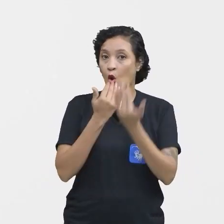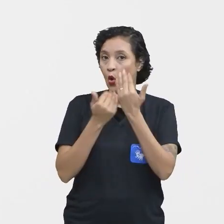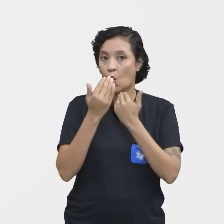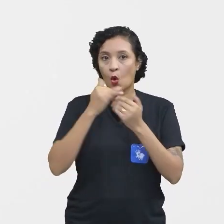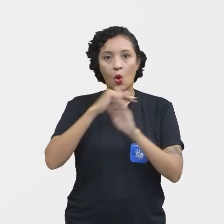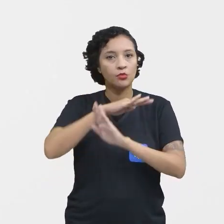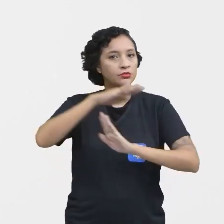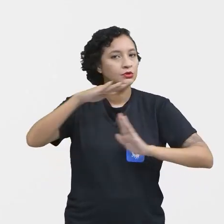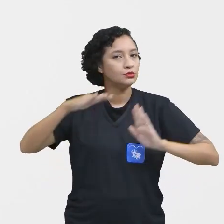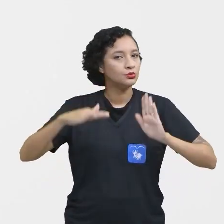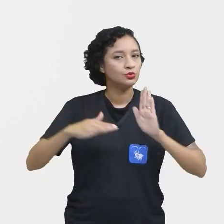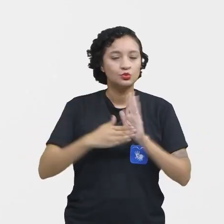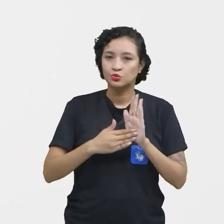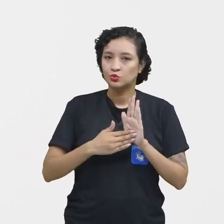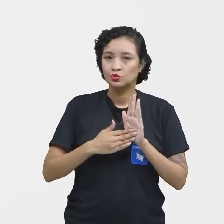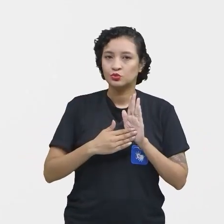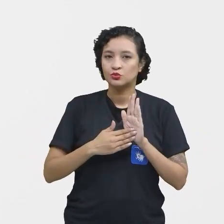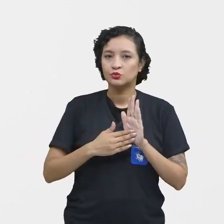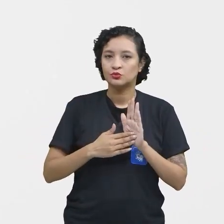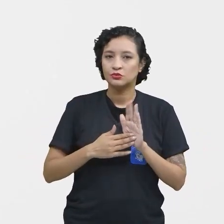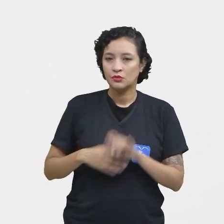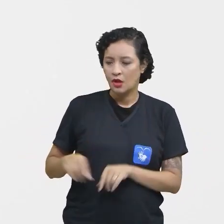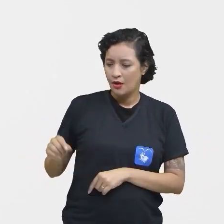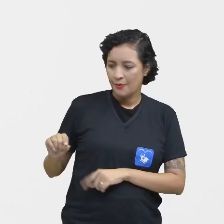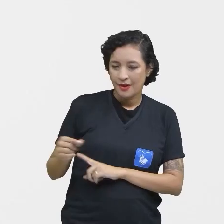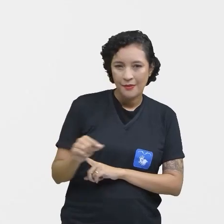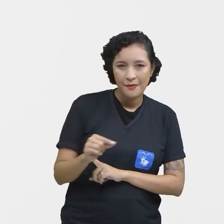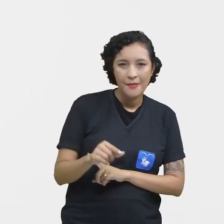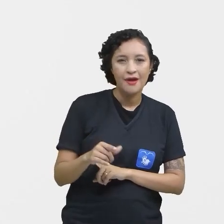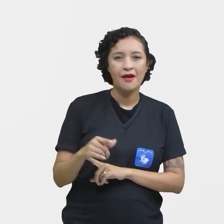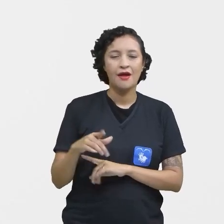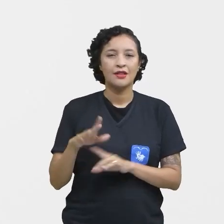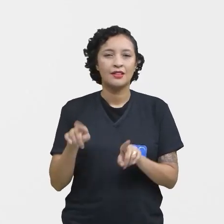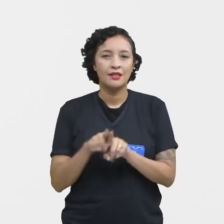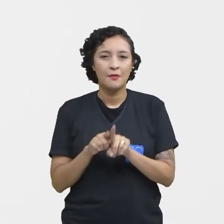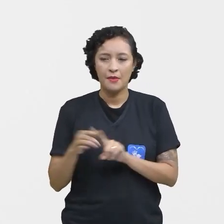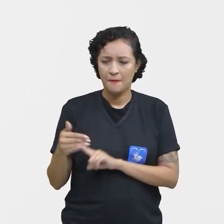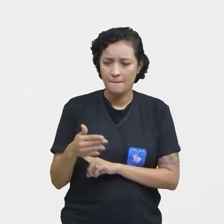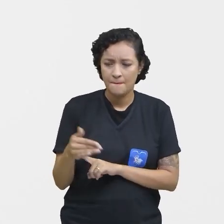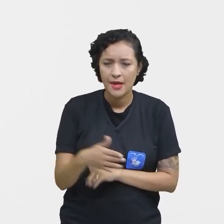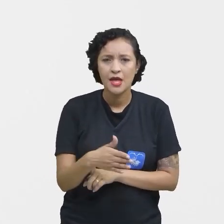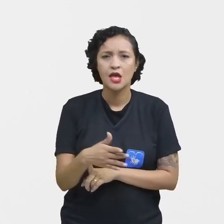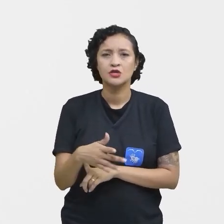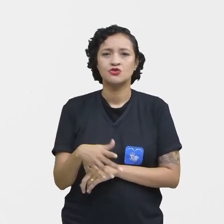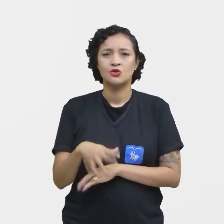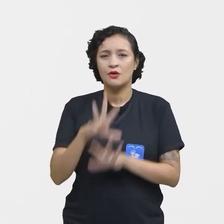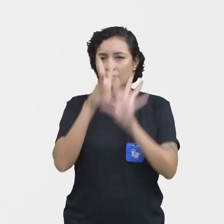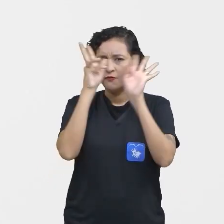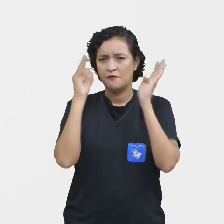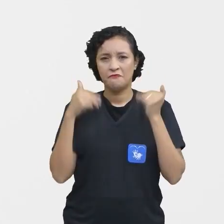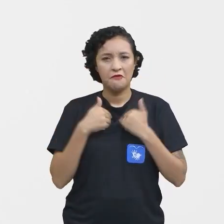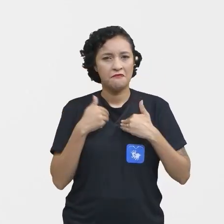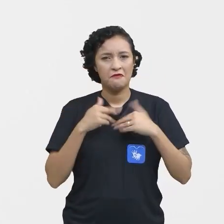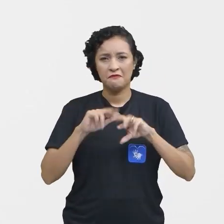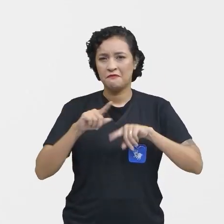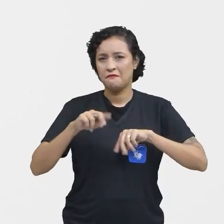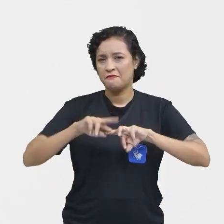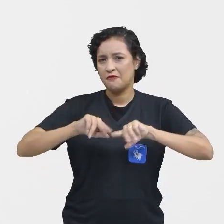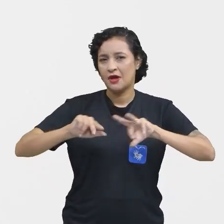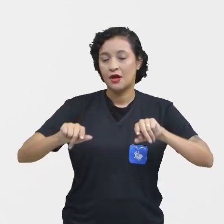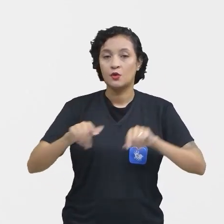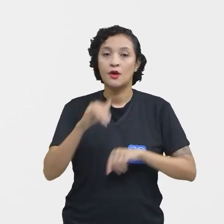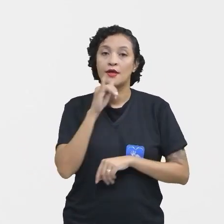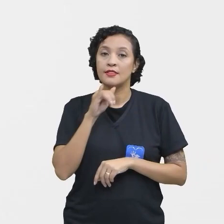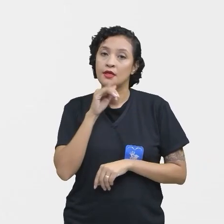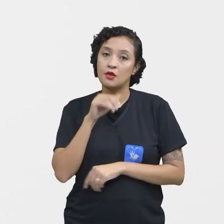insetos minúsculos, a mamíferos e peixes. E algumas espécies, como os urubus, se